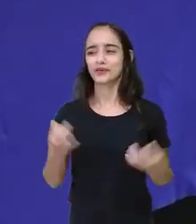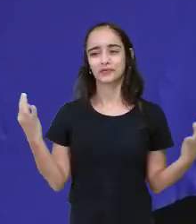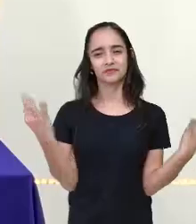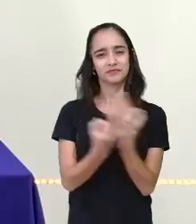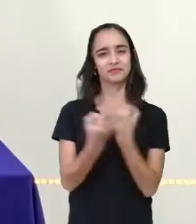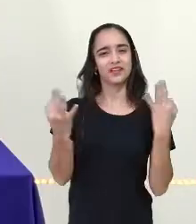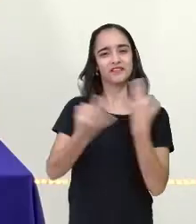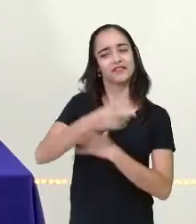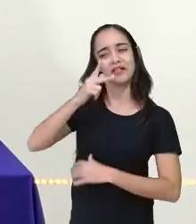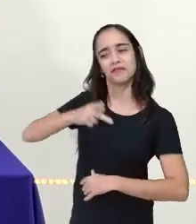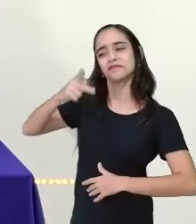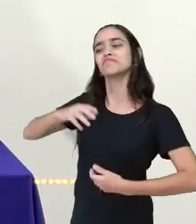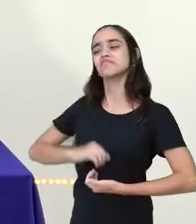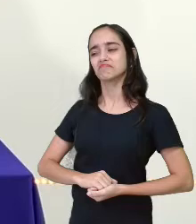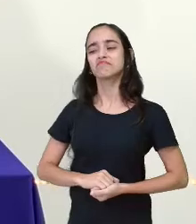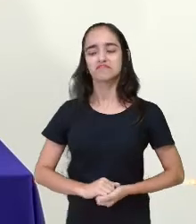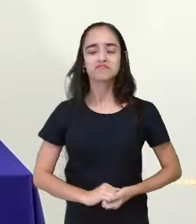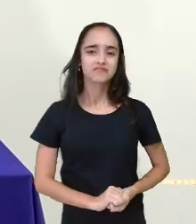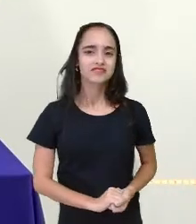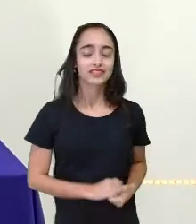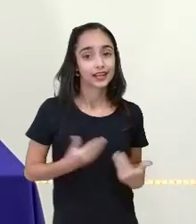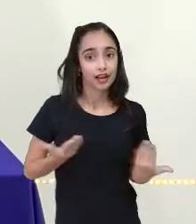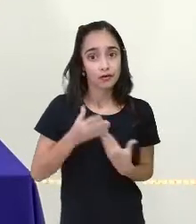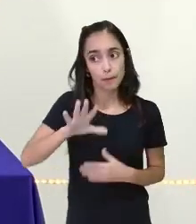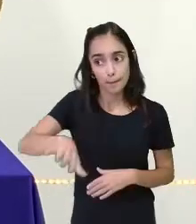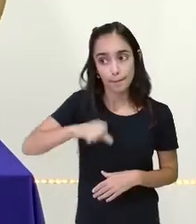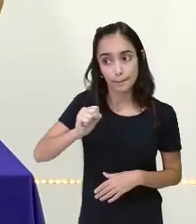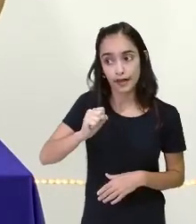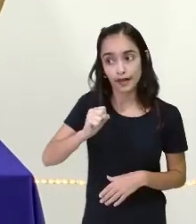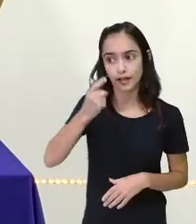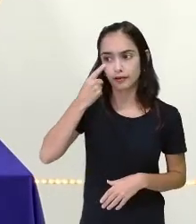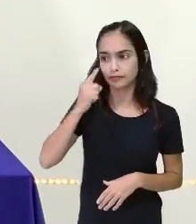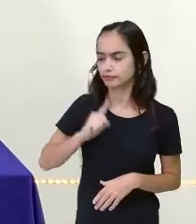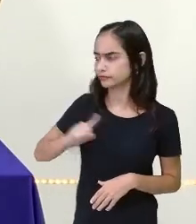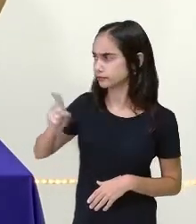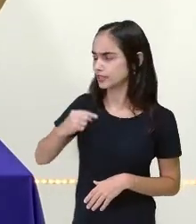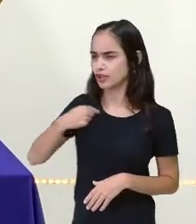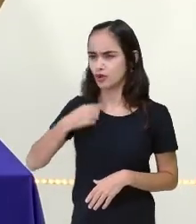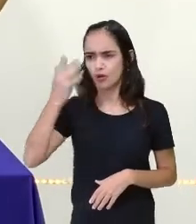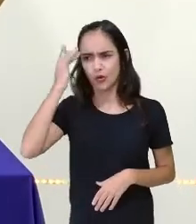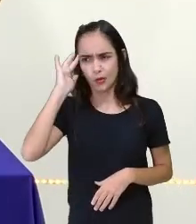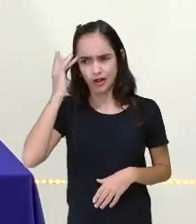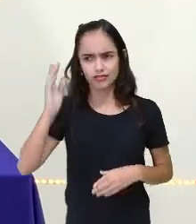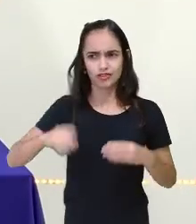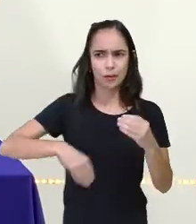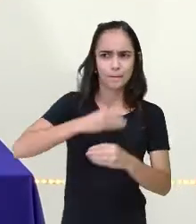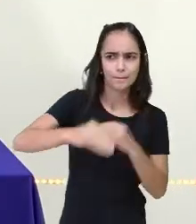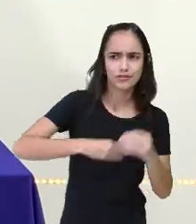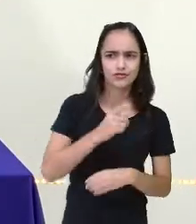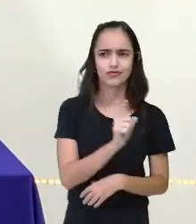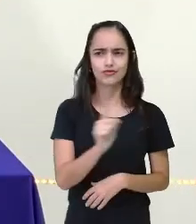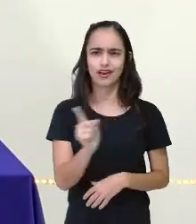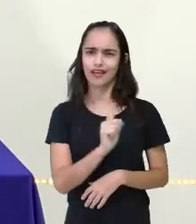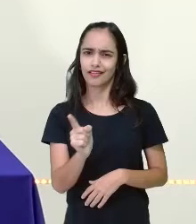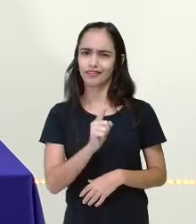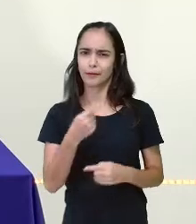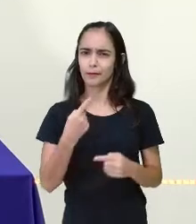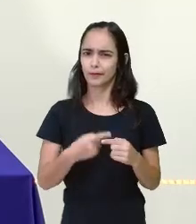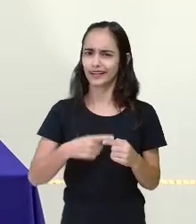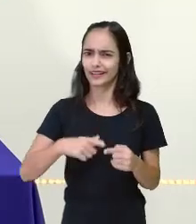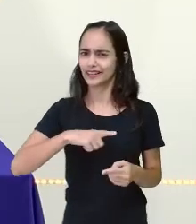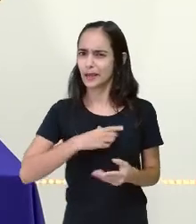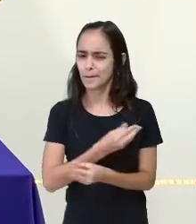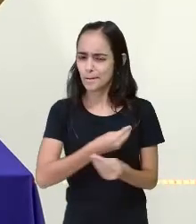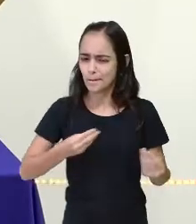Perfeito. Eu vou pegar essa, mas eu acho que eu não misturei. A senhora aproveita e embaralha mais, que está saindo muito